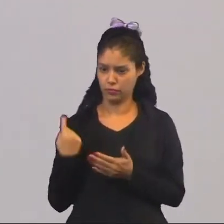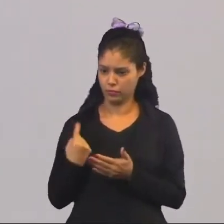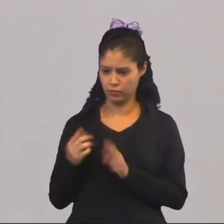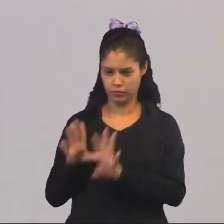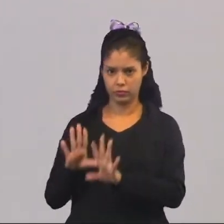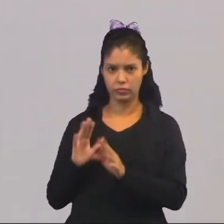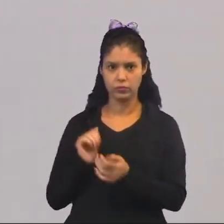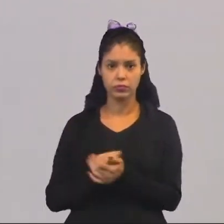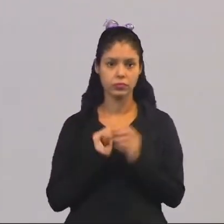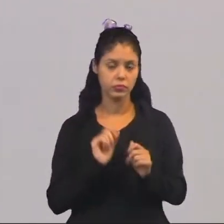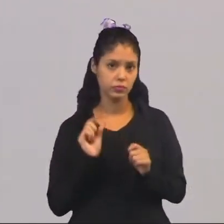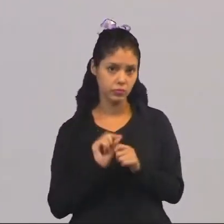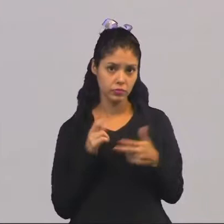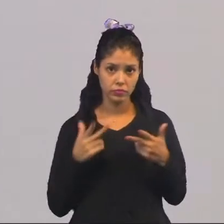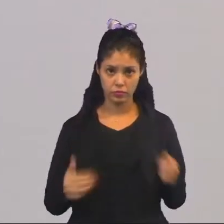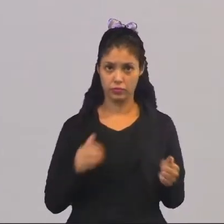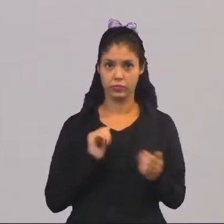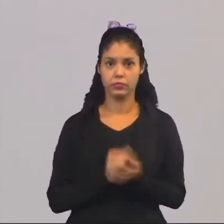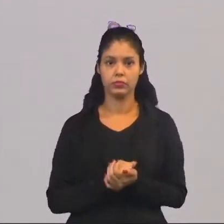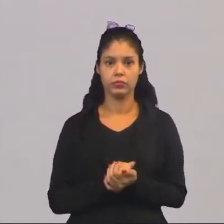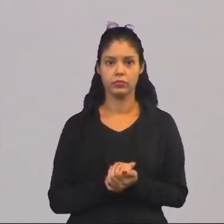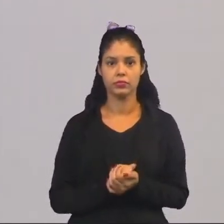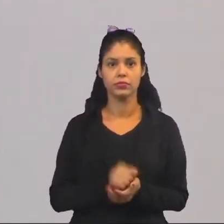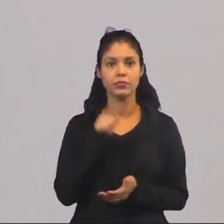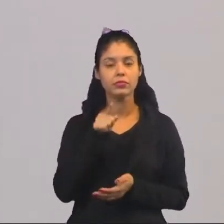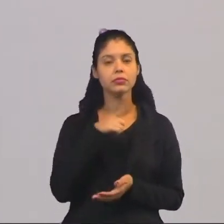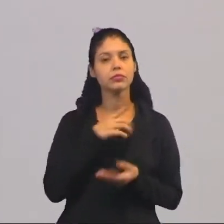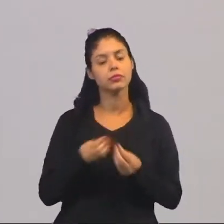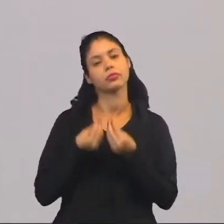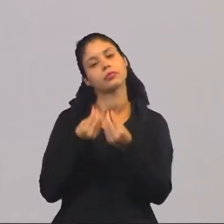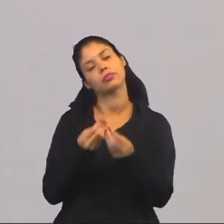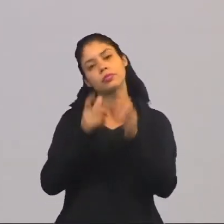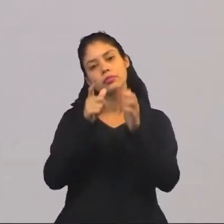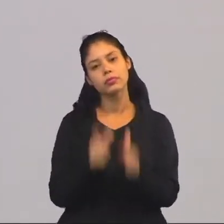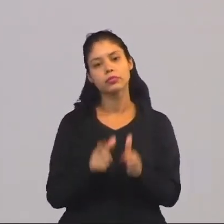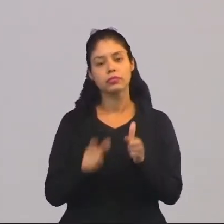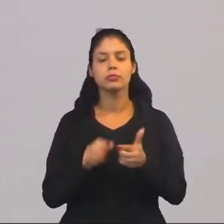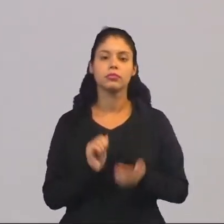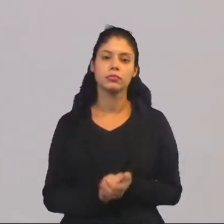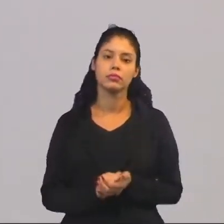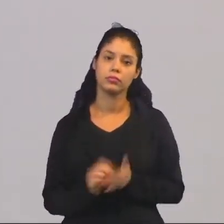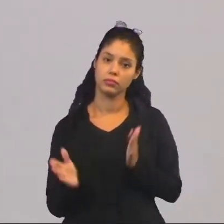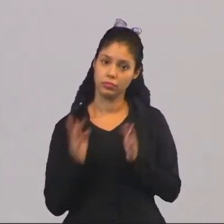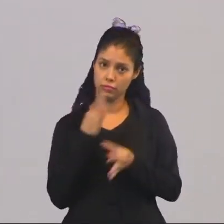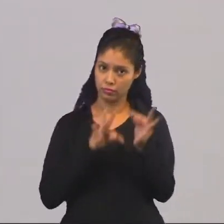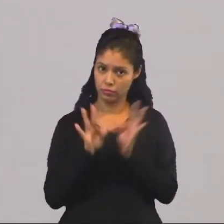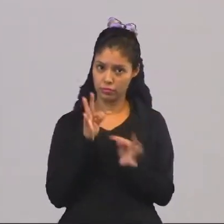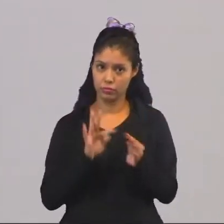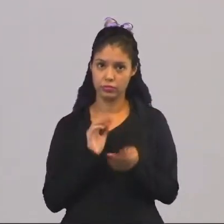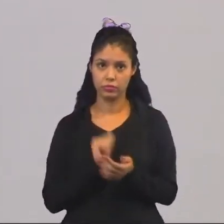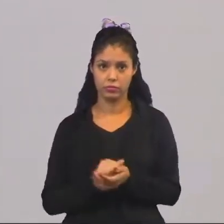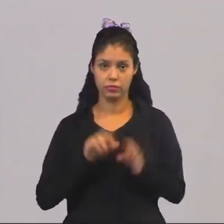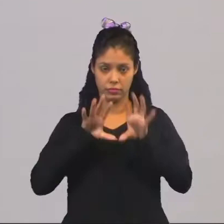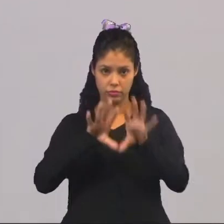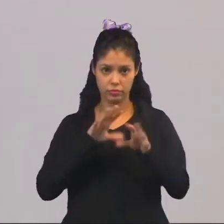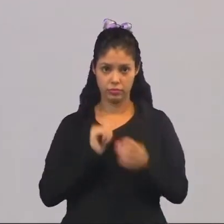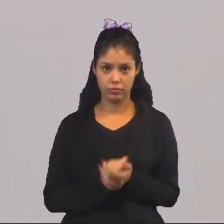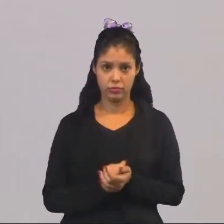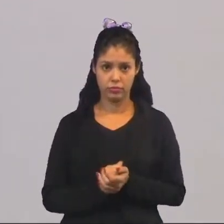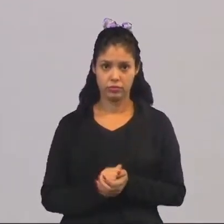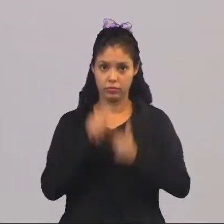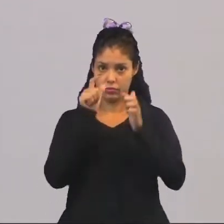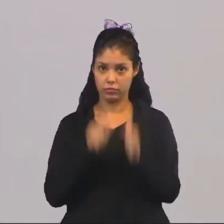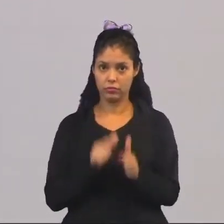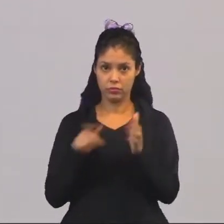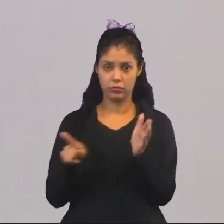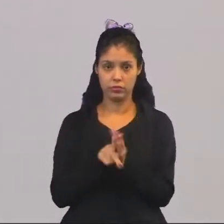e ela poder fazer suas coisas, então você está dando espaço aí para que a tecnologia esteja no lugar